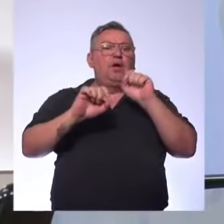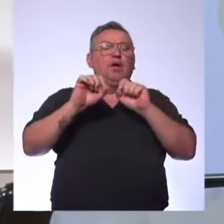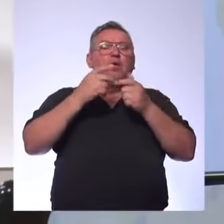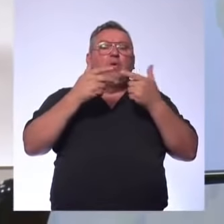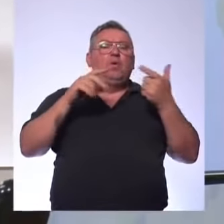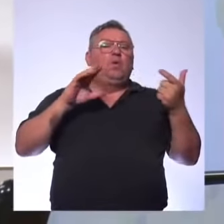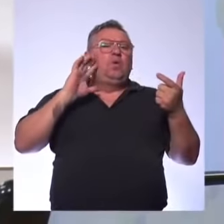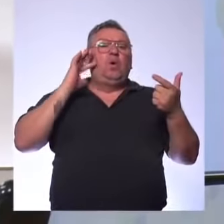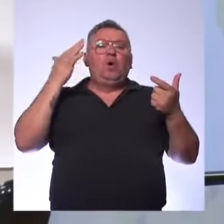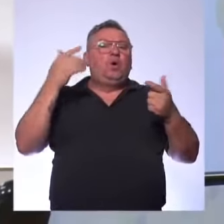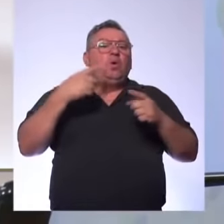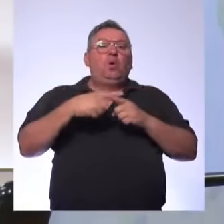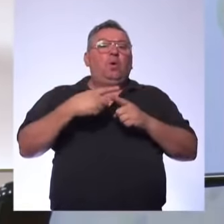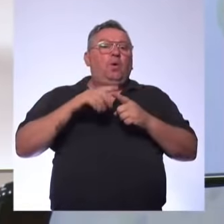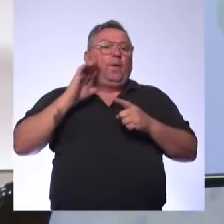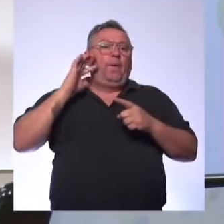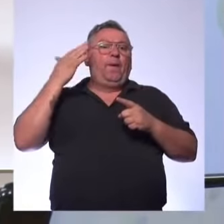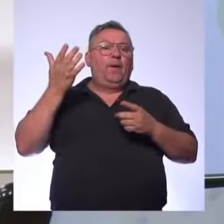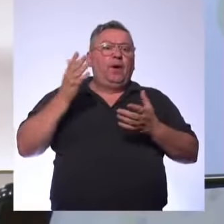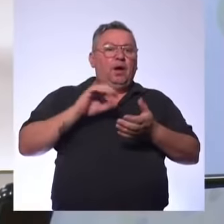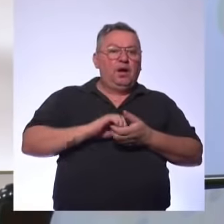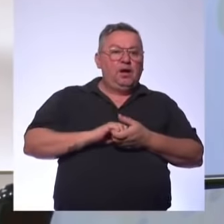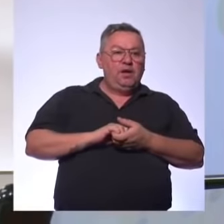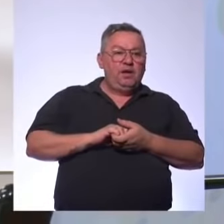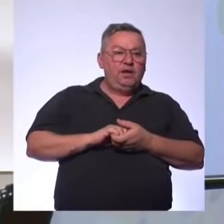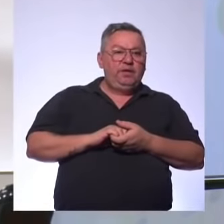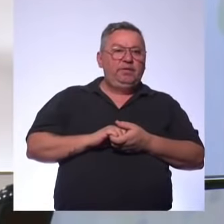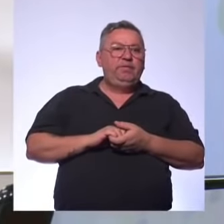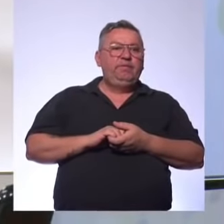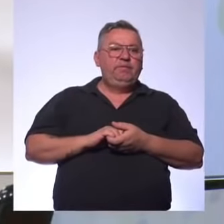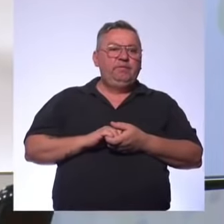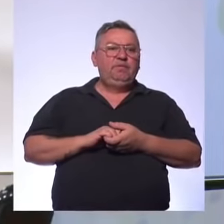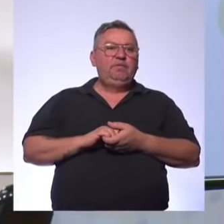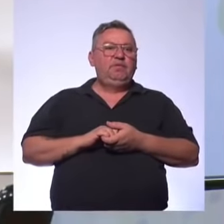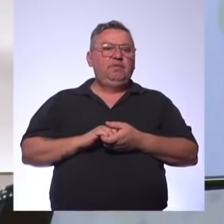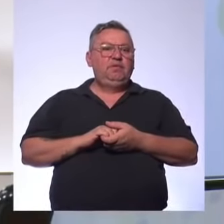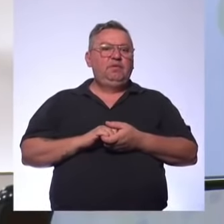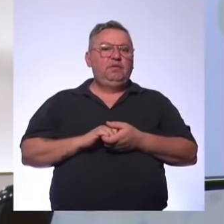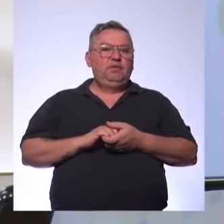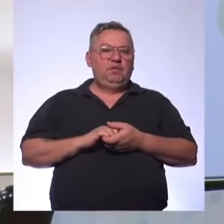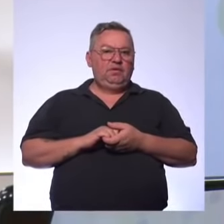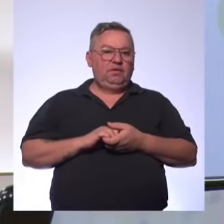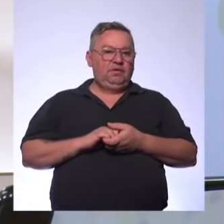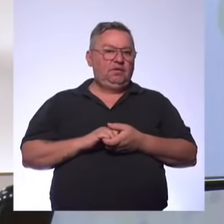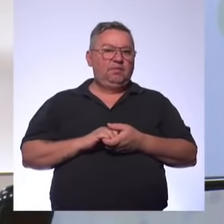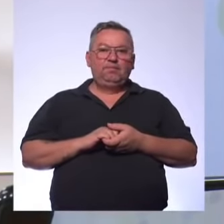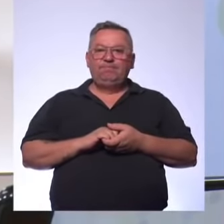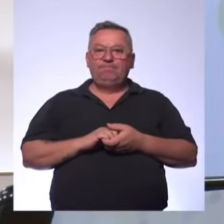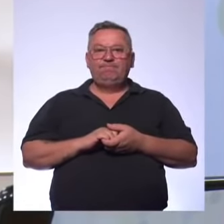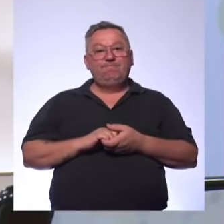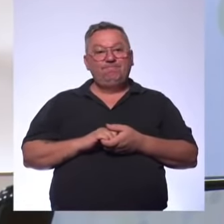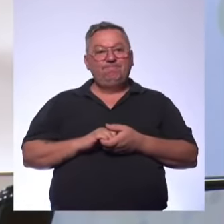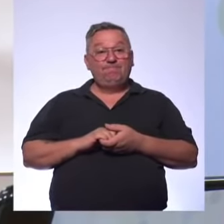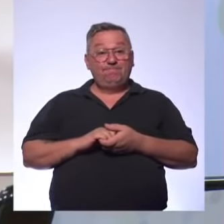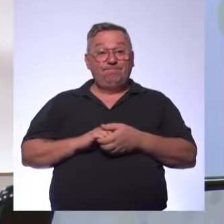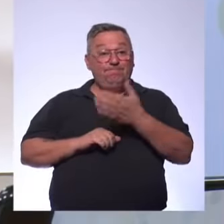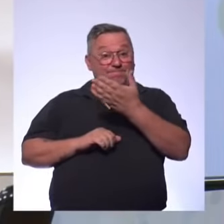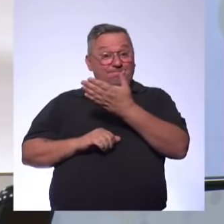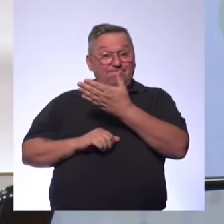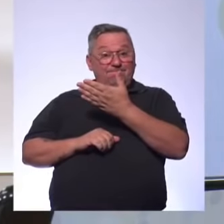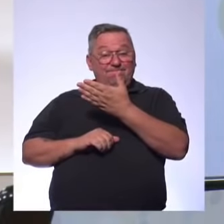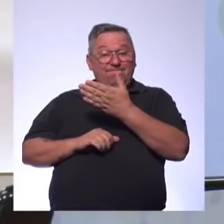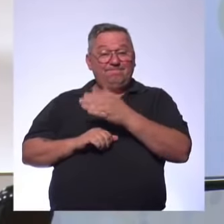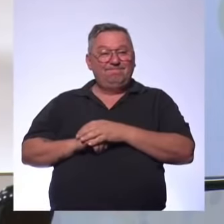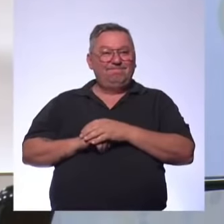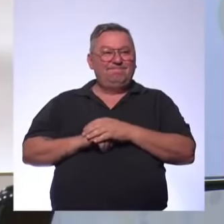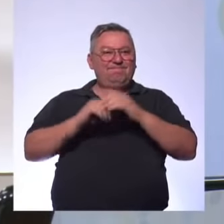causas desses desastres naturais? They are associated to landslides, floods, fast erosions and storms. Elas